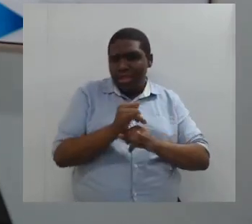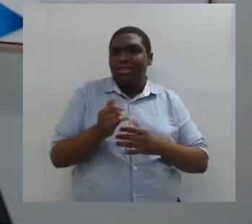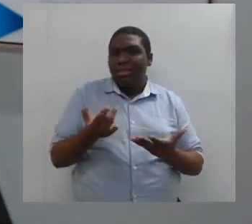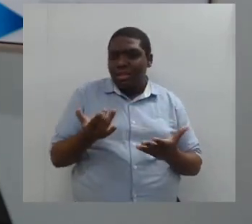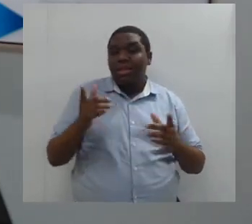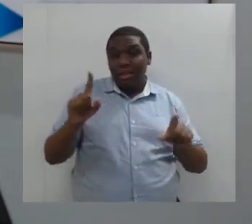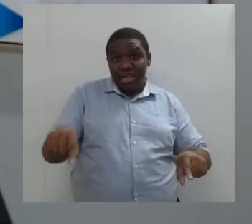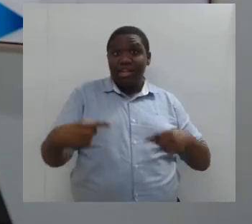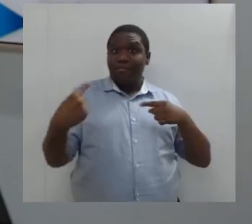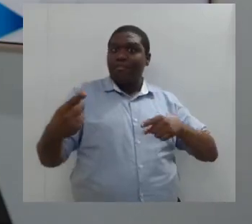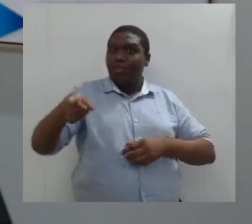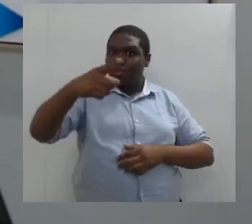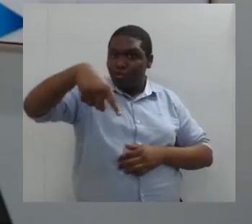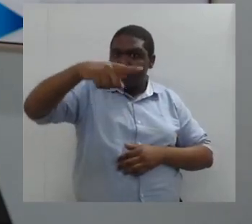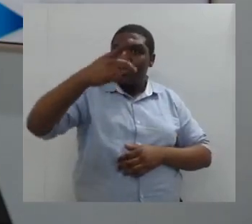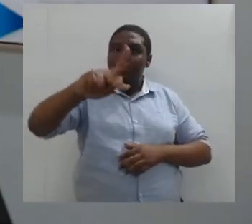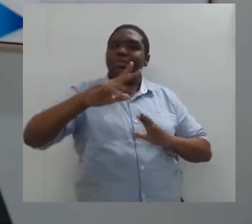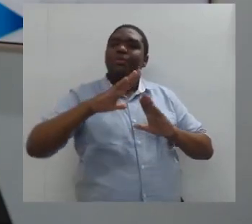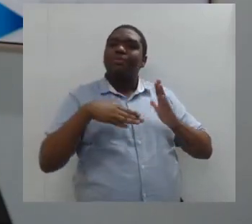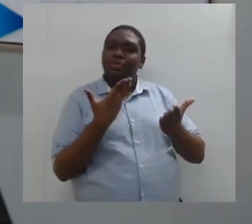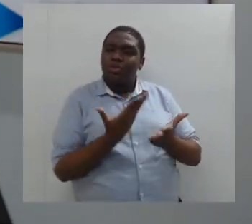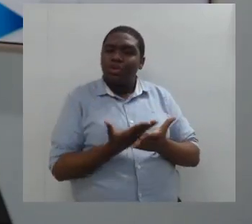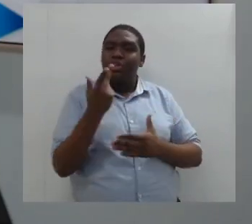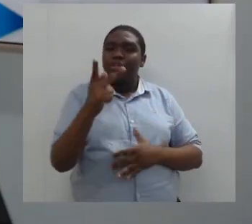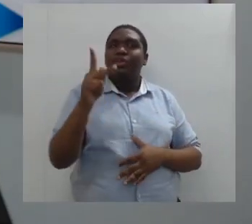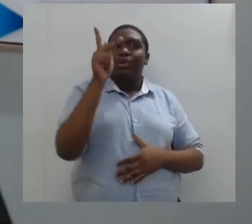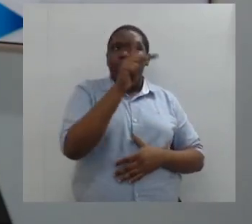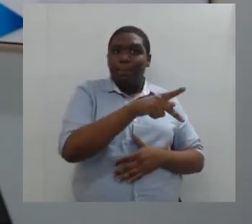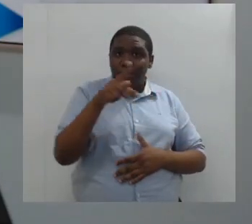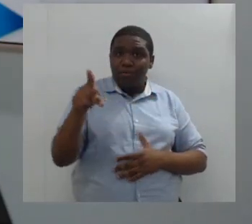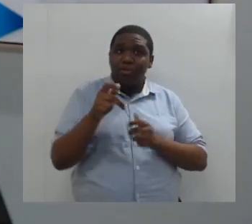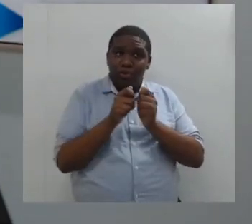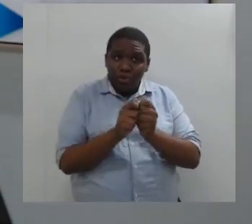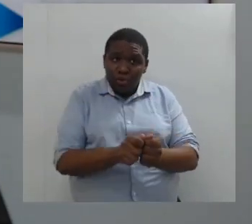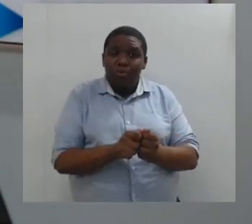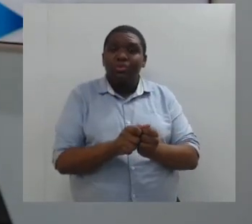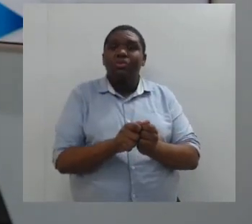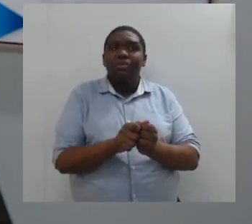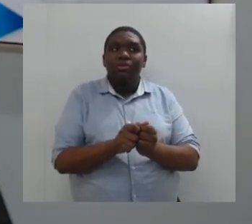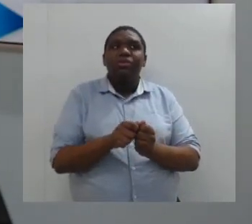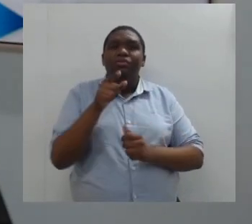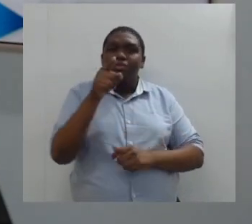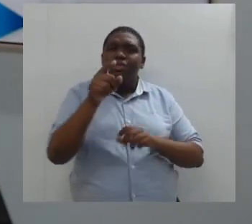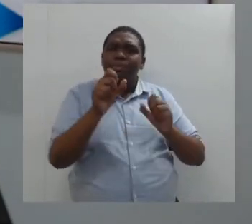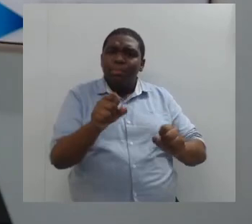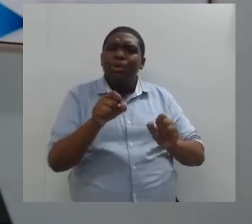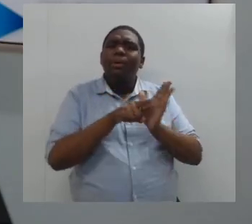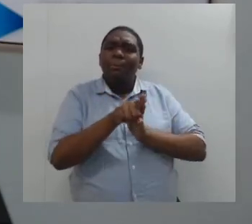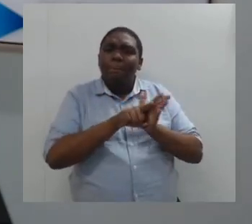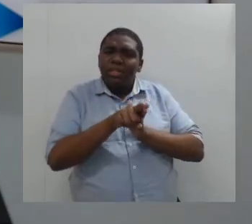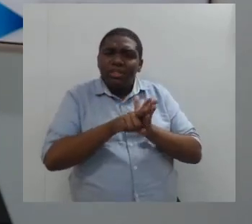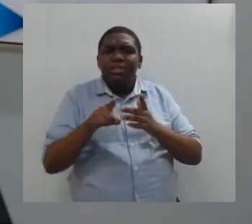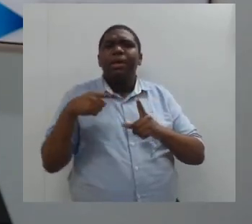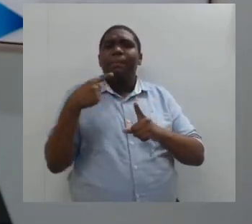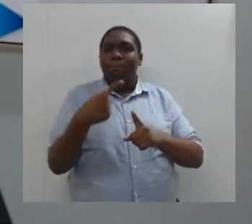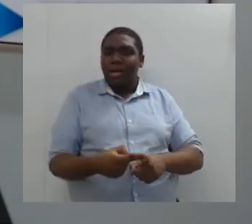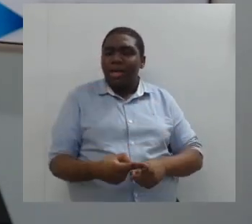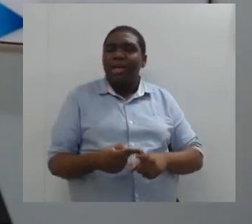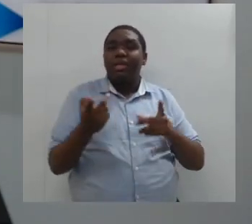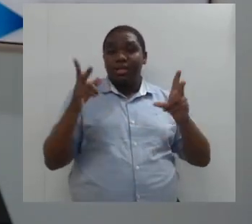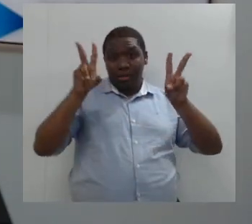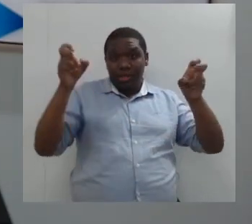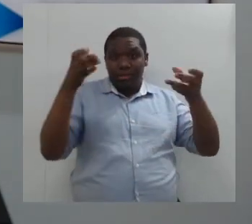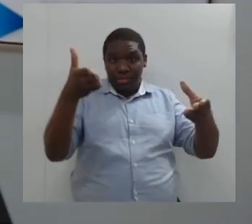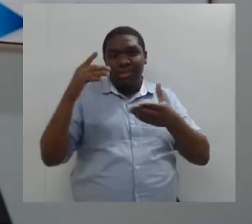vocês é que na escola de vocês, com o seu professor, com os seus professores, pesquisar mais um pouco sobre esta